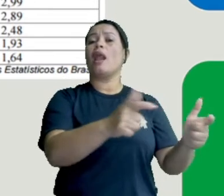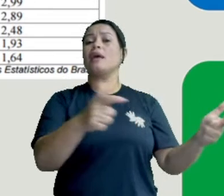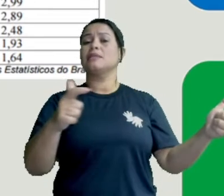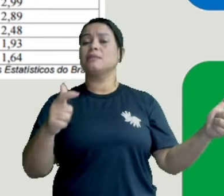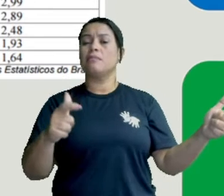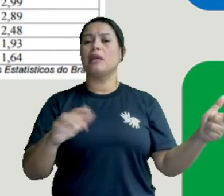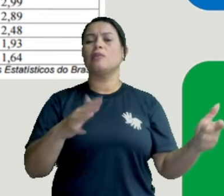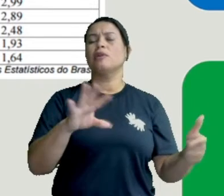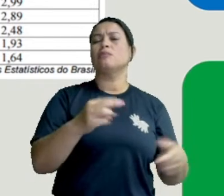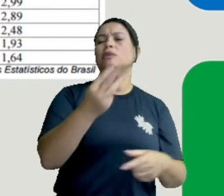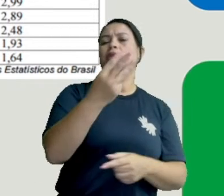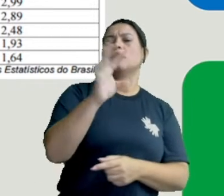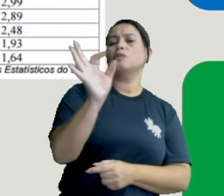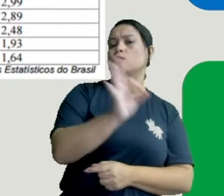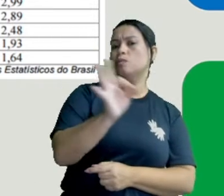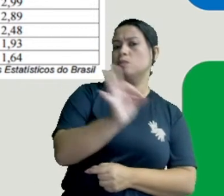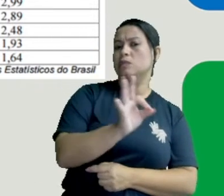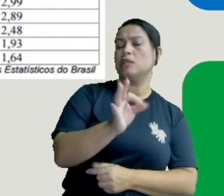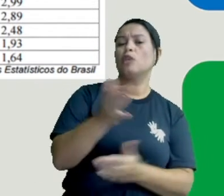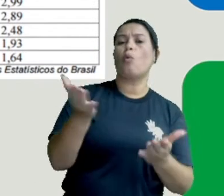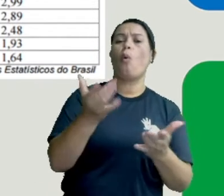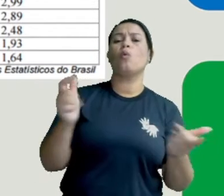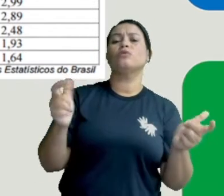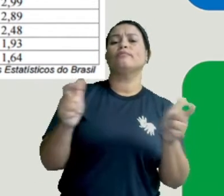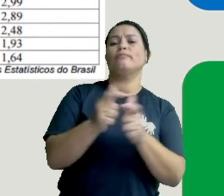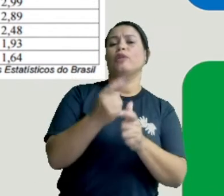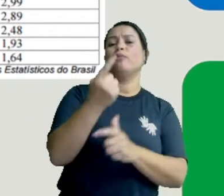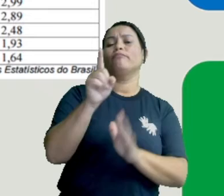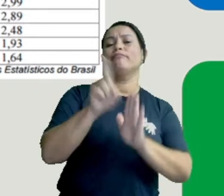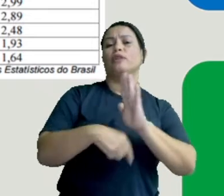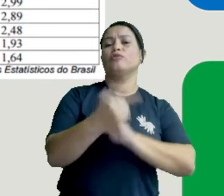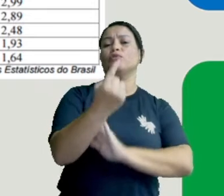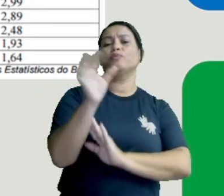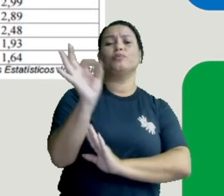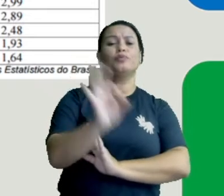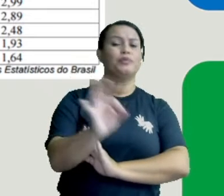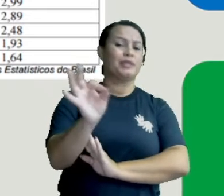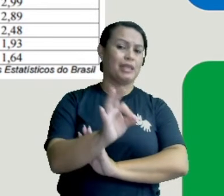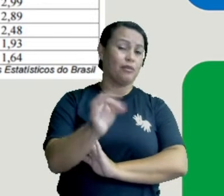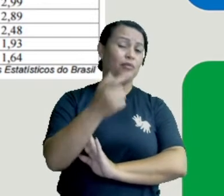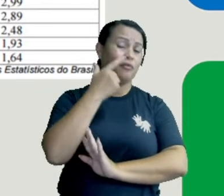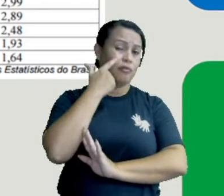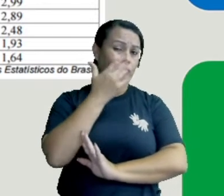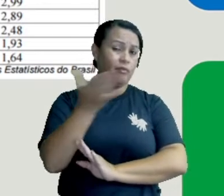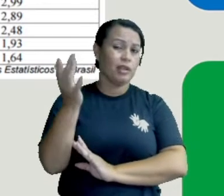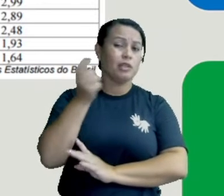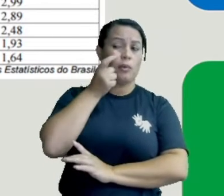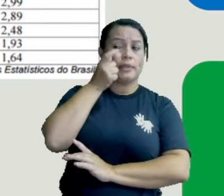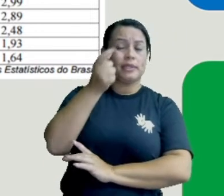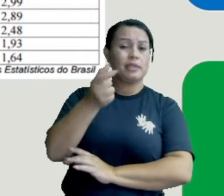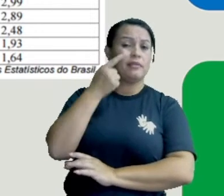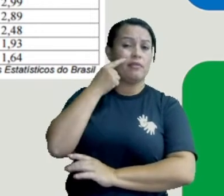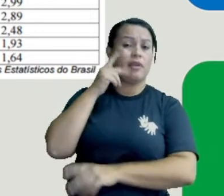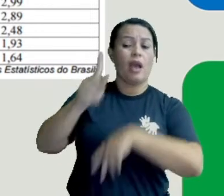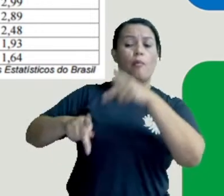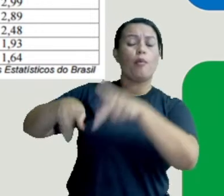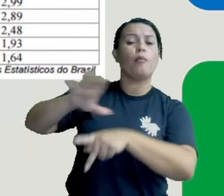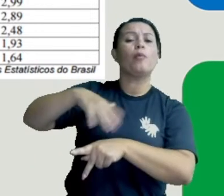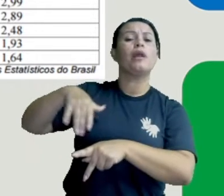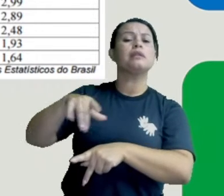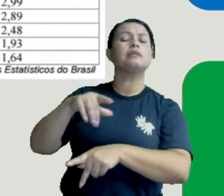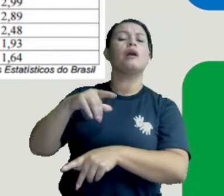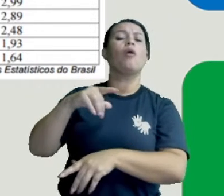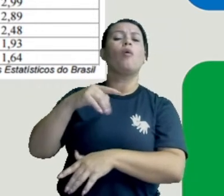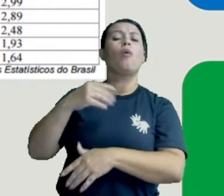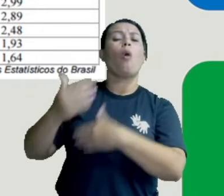a picos de quase 3% e hoje menor que 1%, tá? Então acompanha como é interessante ver como a população se comporta,